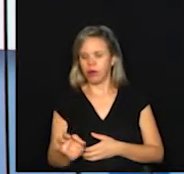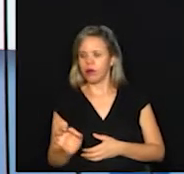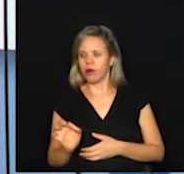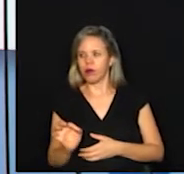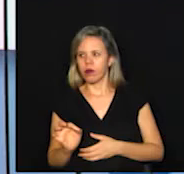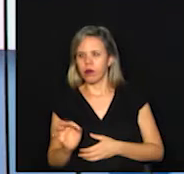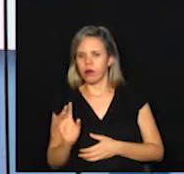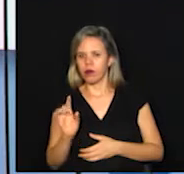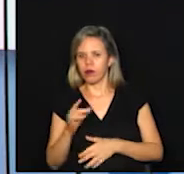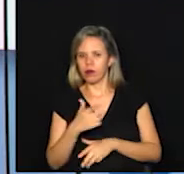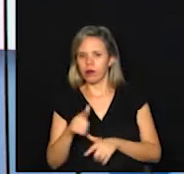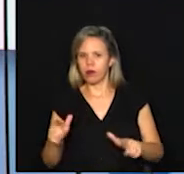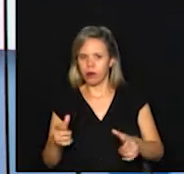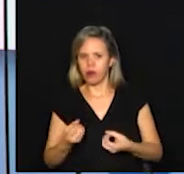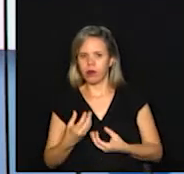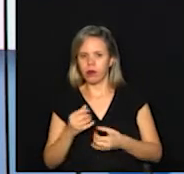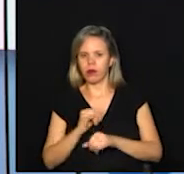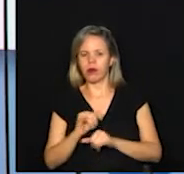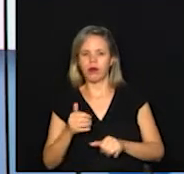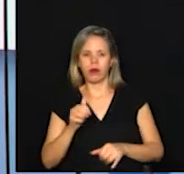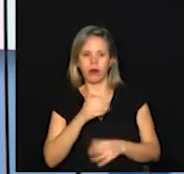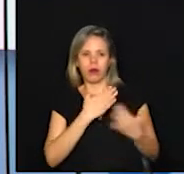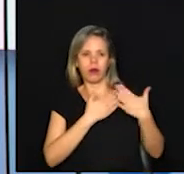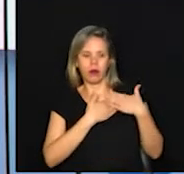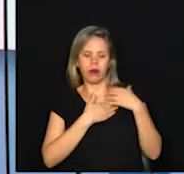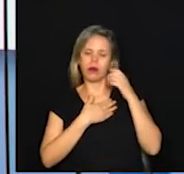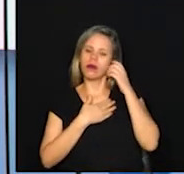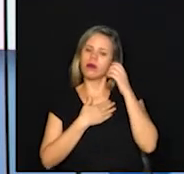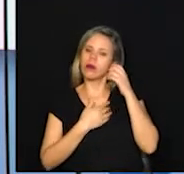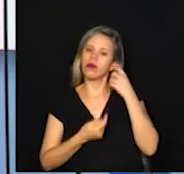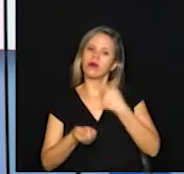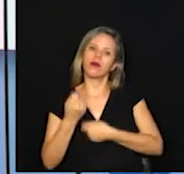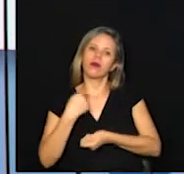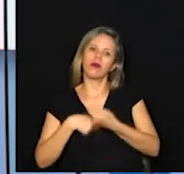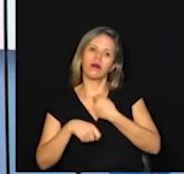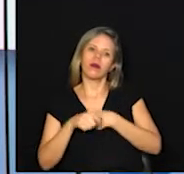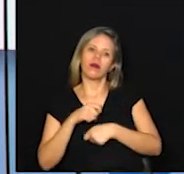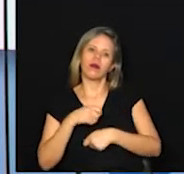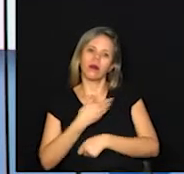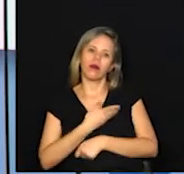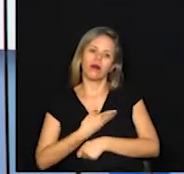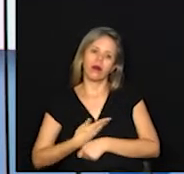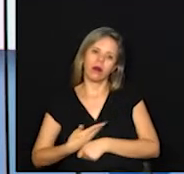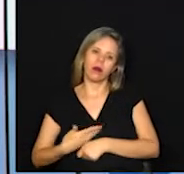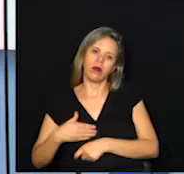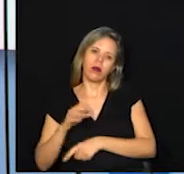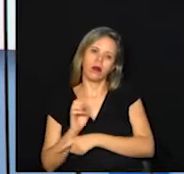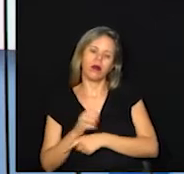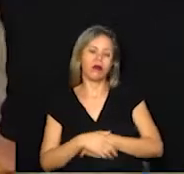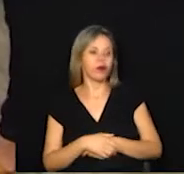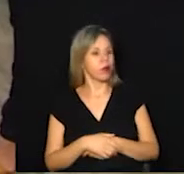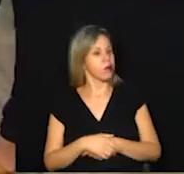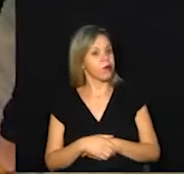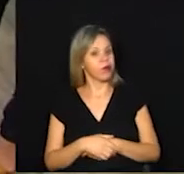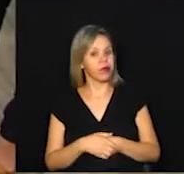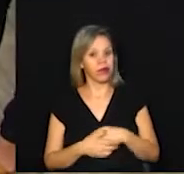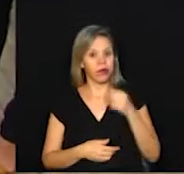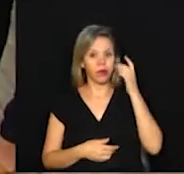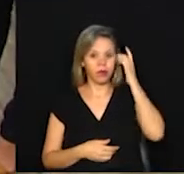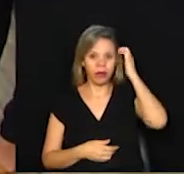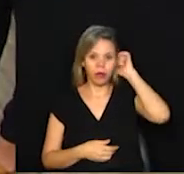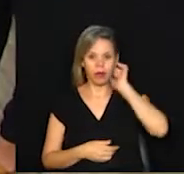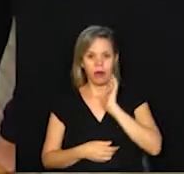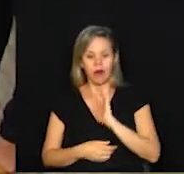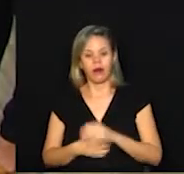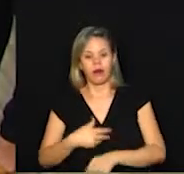56,82%. A gente só não tem os dados da AME, que é administrada pelo governo estadual. Agora, Mirna Abreu, como está